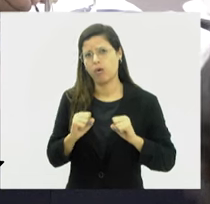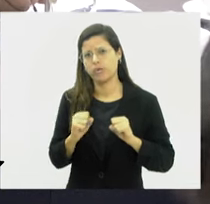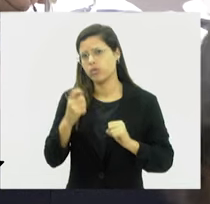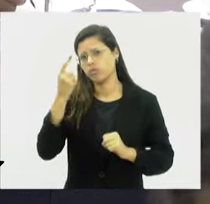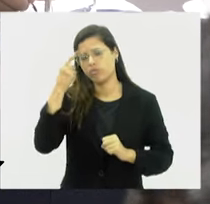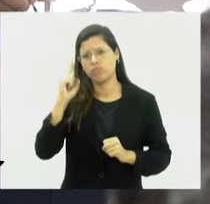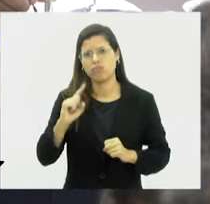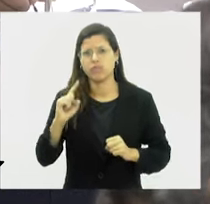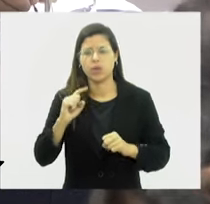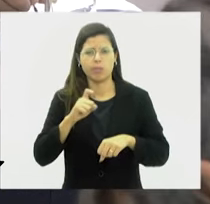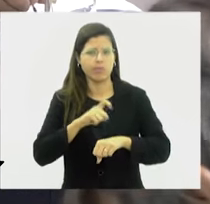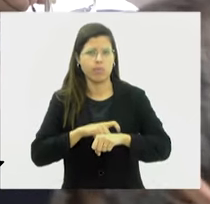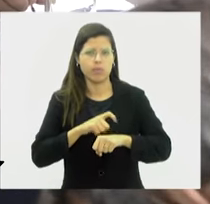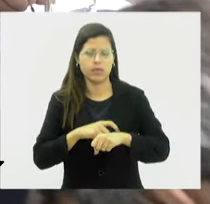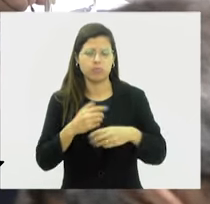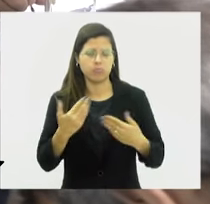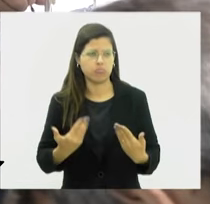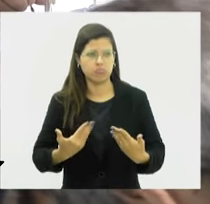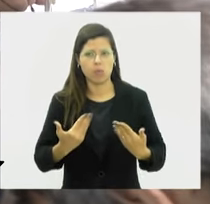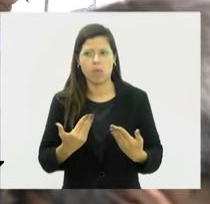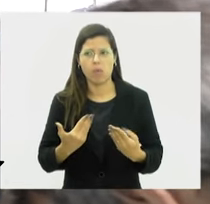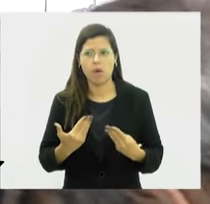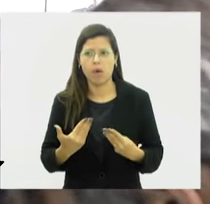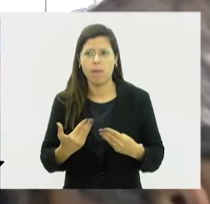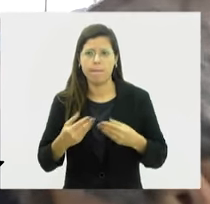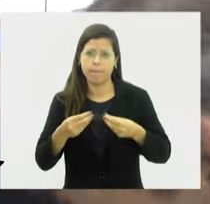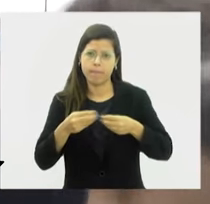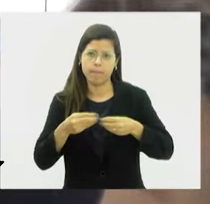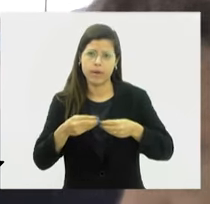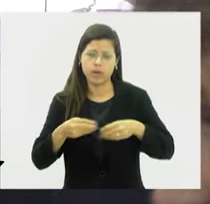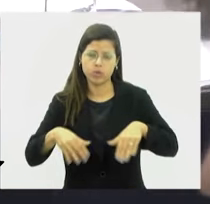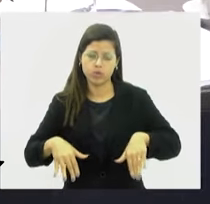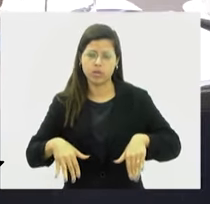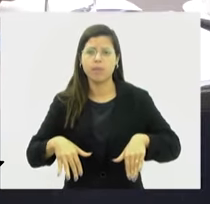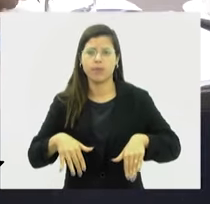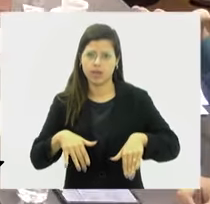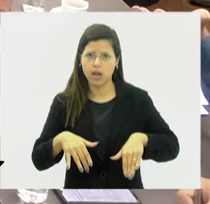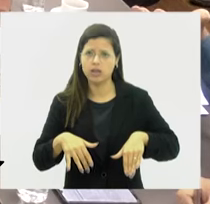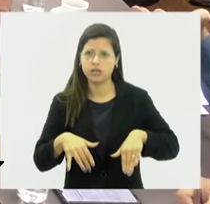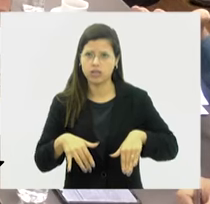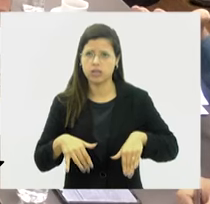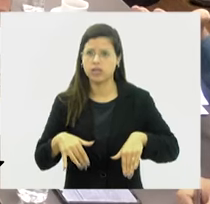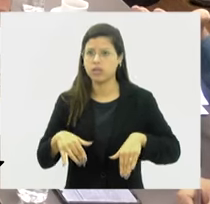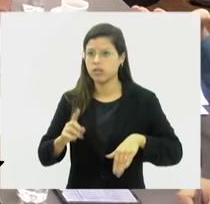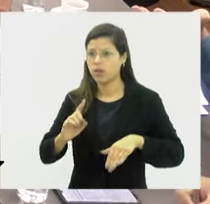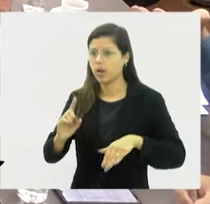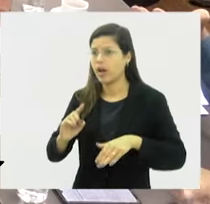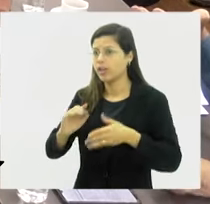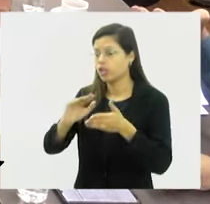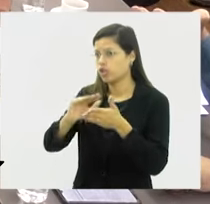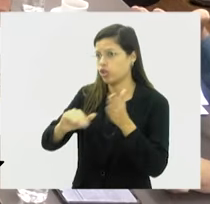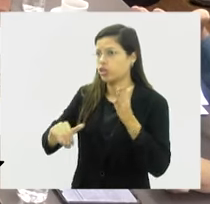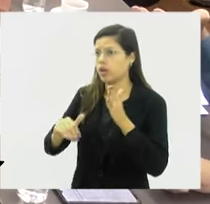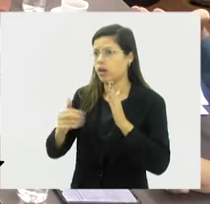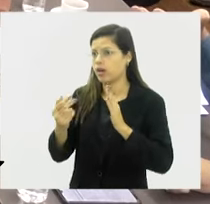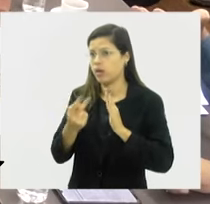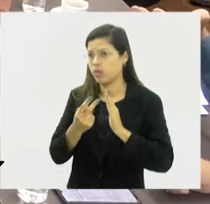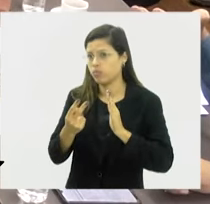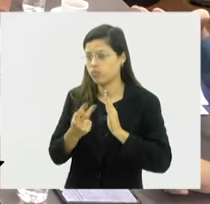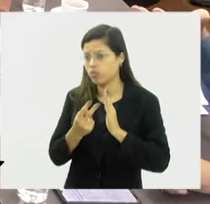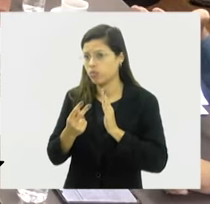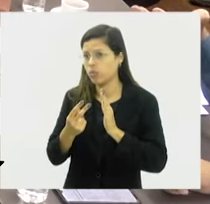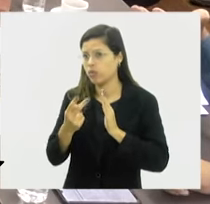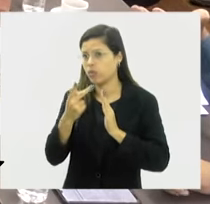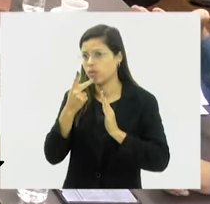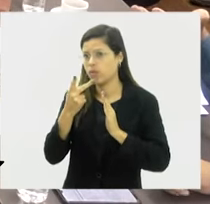qualquer momento pode ser isso, pela prejudicabilidade... Não, a gente tiraria o PAR, em vez de falar SEDAE,